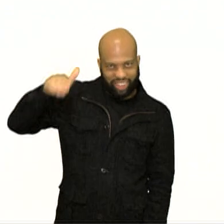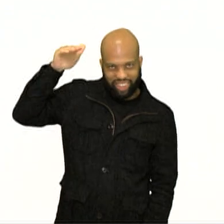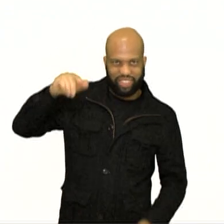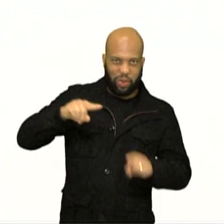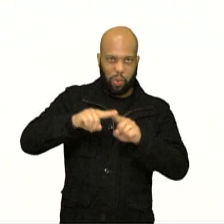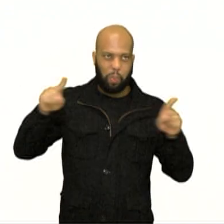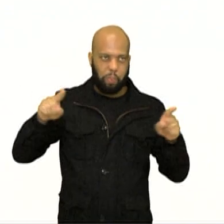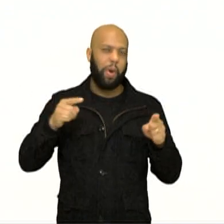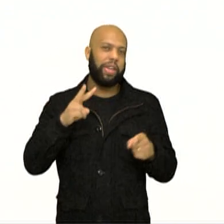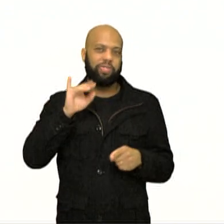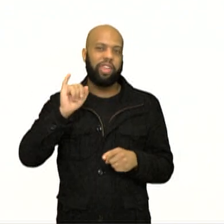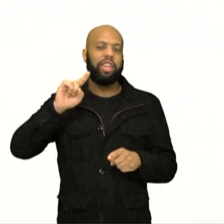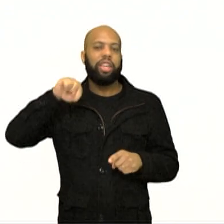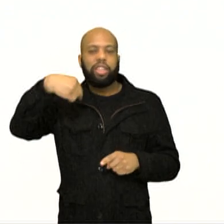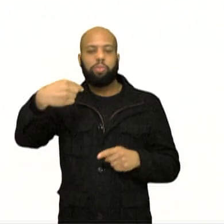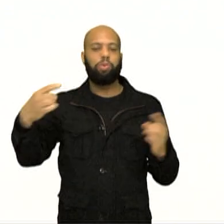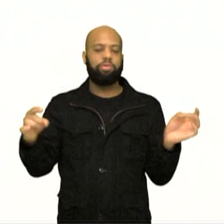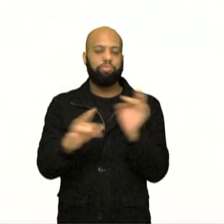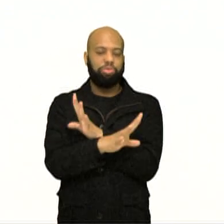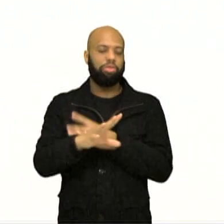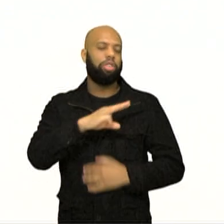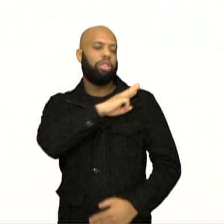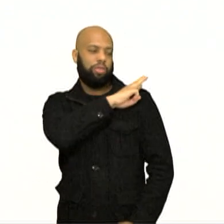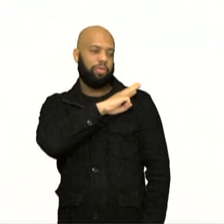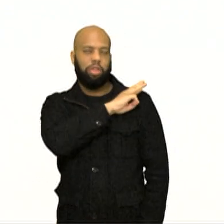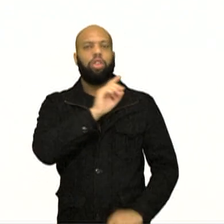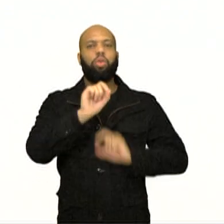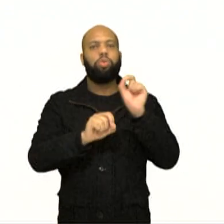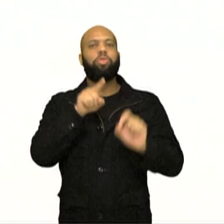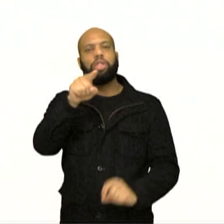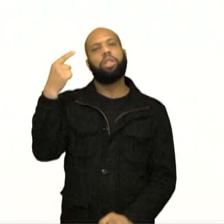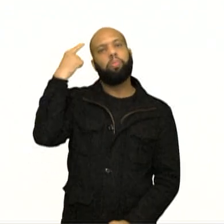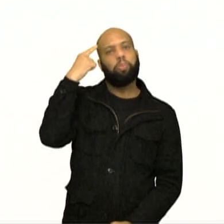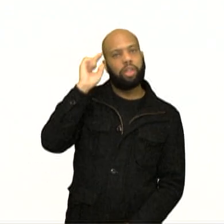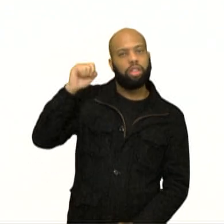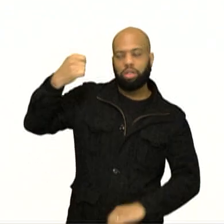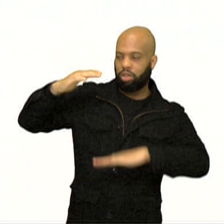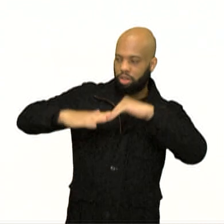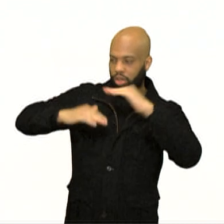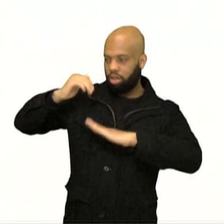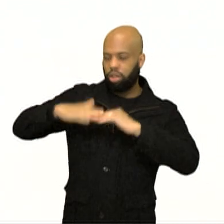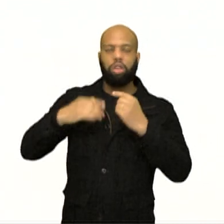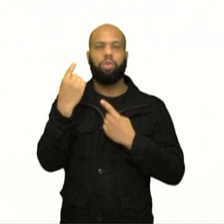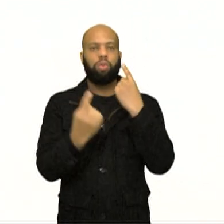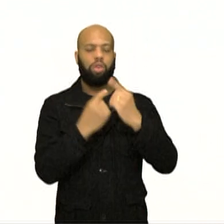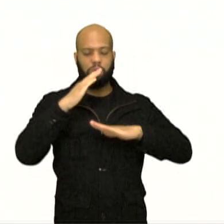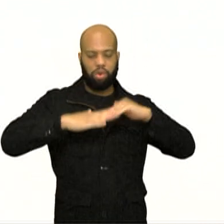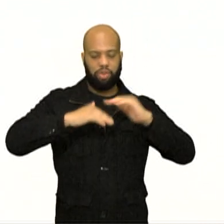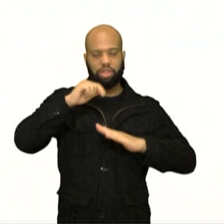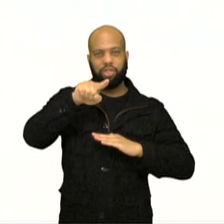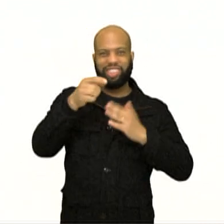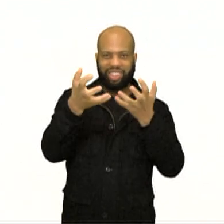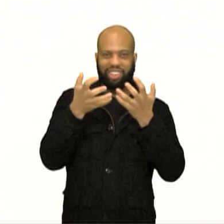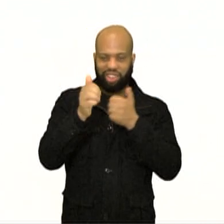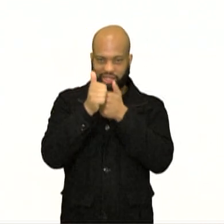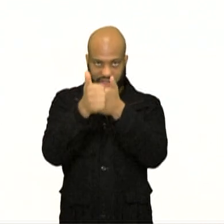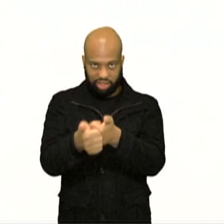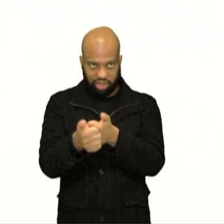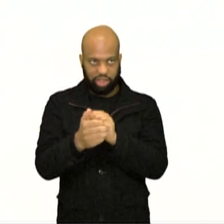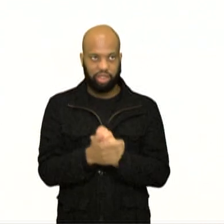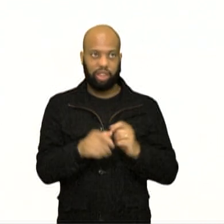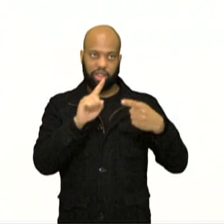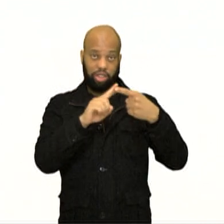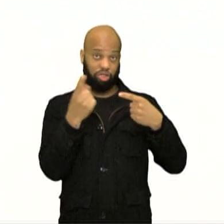né? Mas o que vocês pensam sobre profissões, né? Qual profissão você quer seguir? Uma que